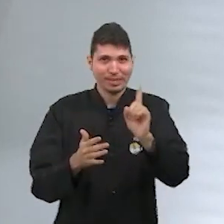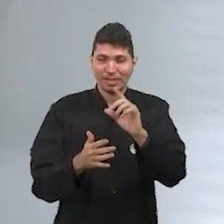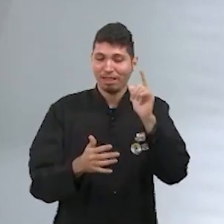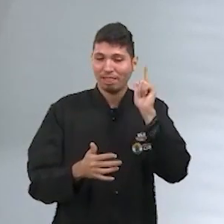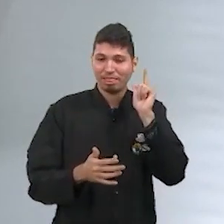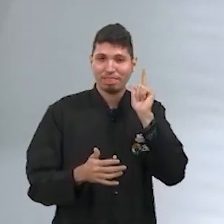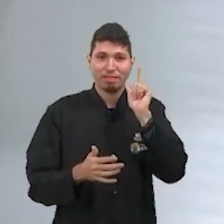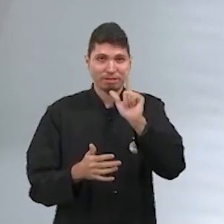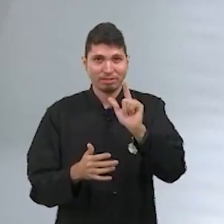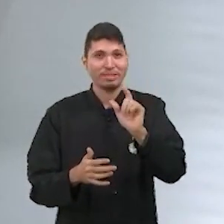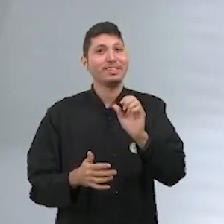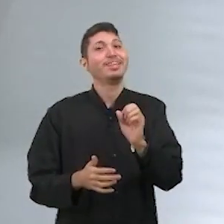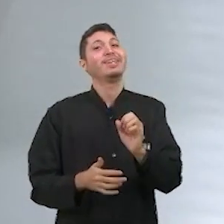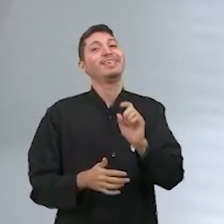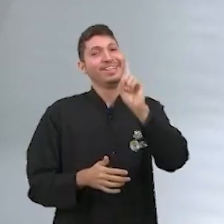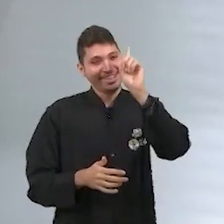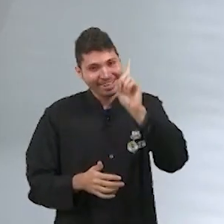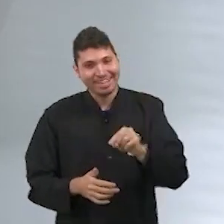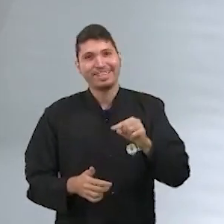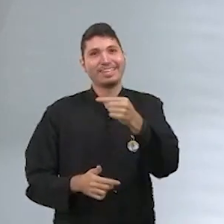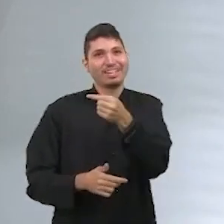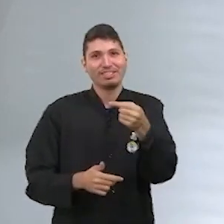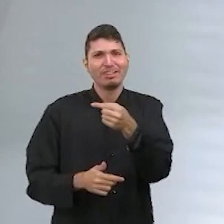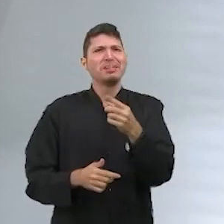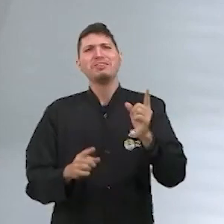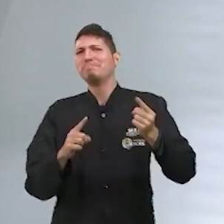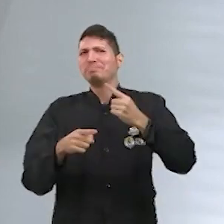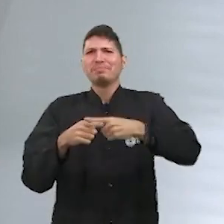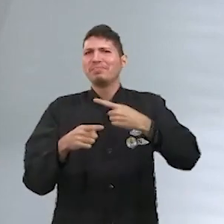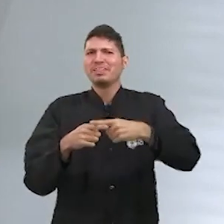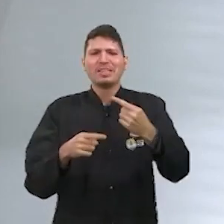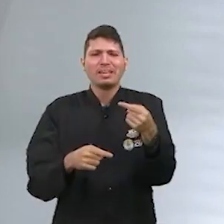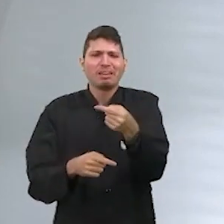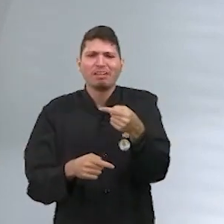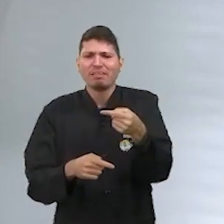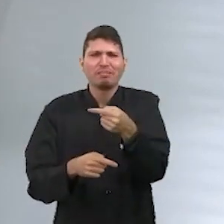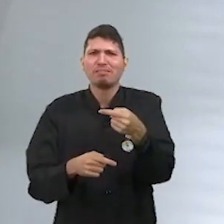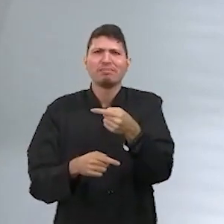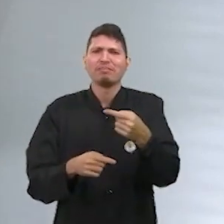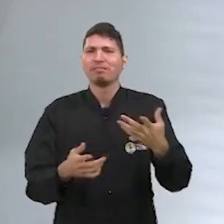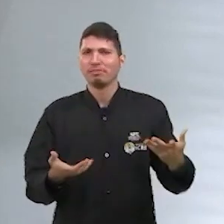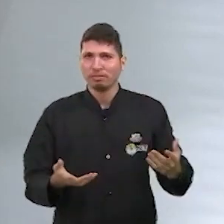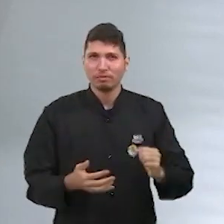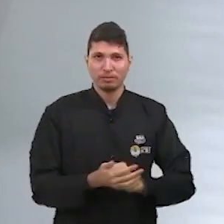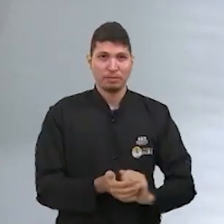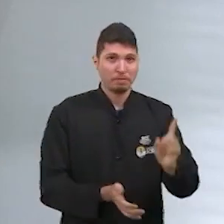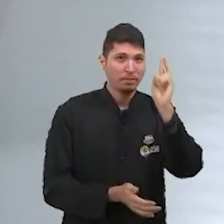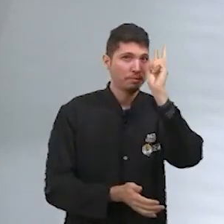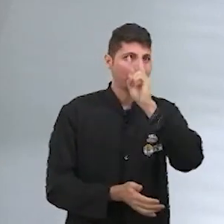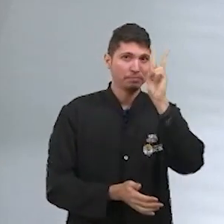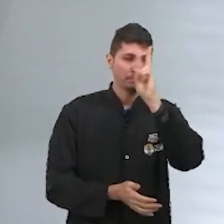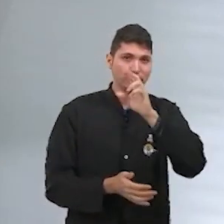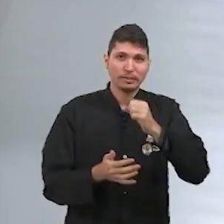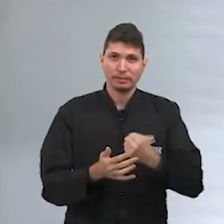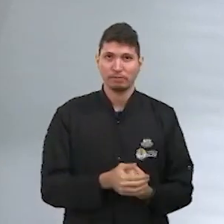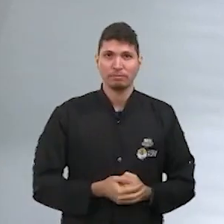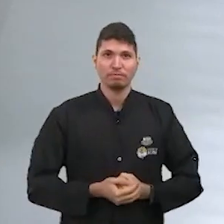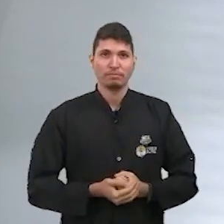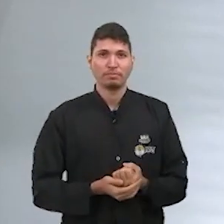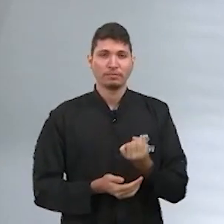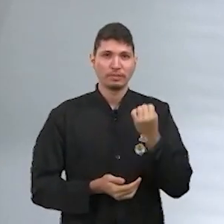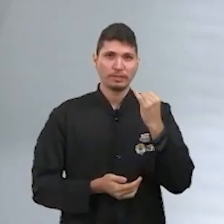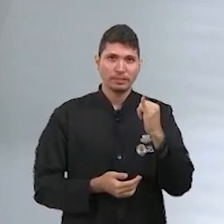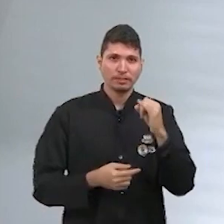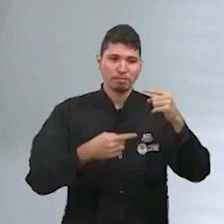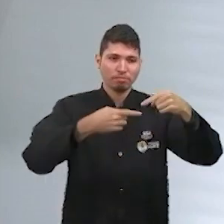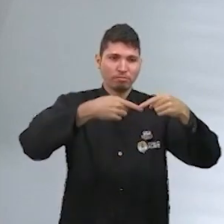está ganhando. Por que então ele recebeu essa carga negativa? Vamos lembrar que quando existe aí numa ligação